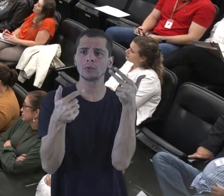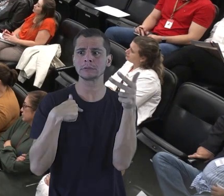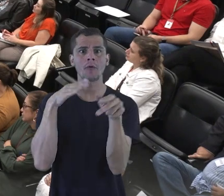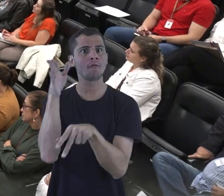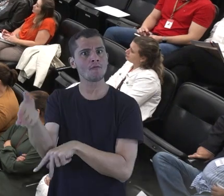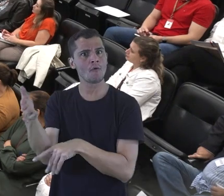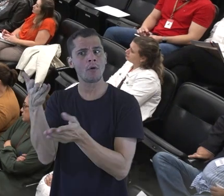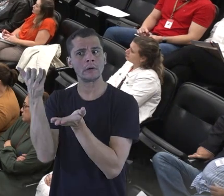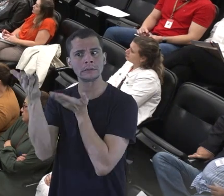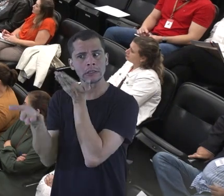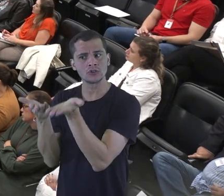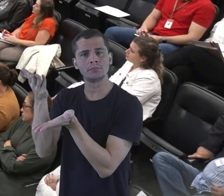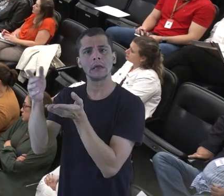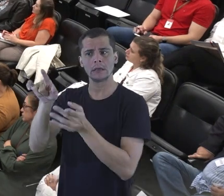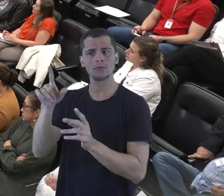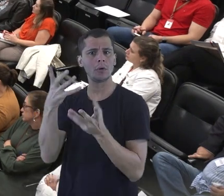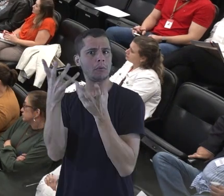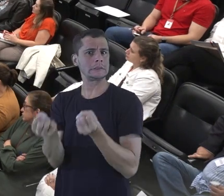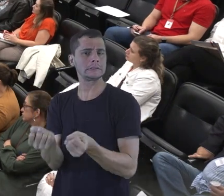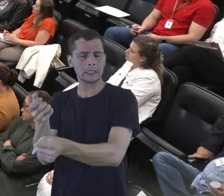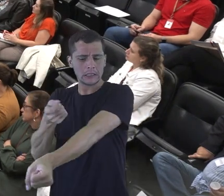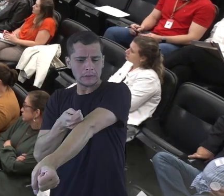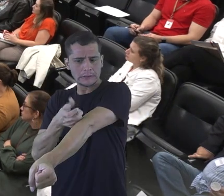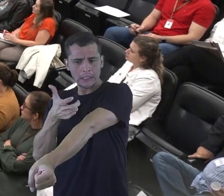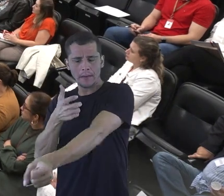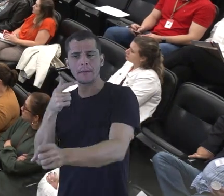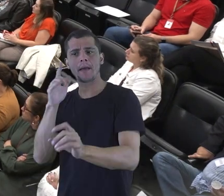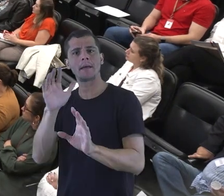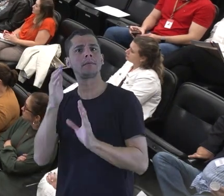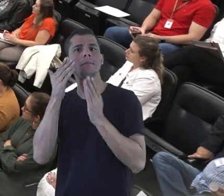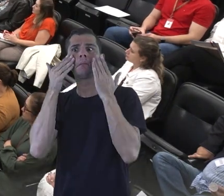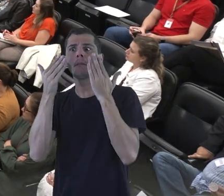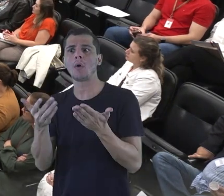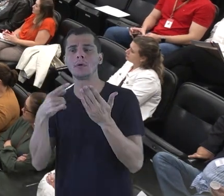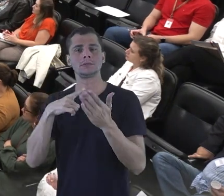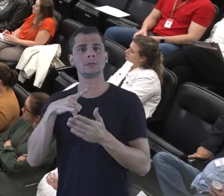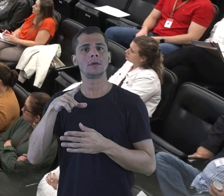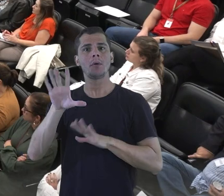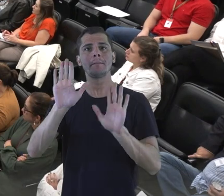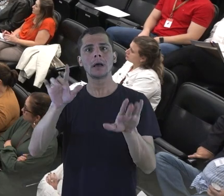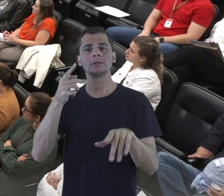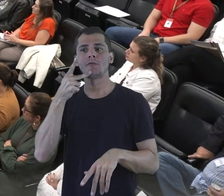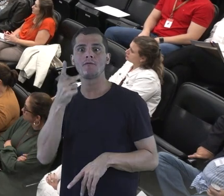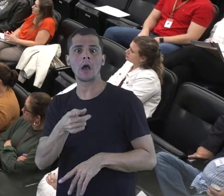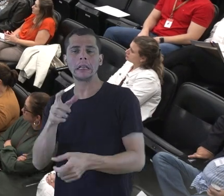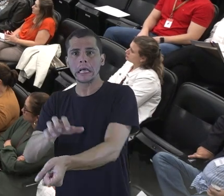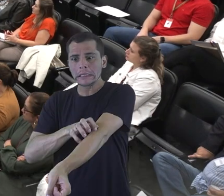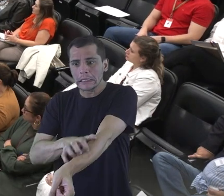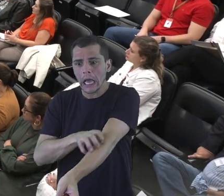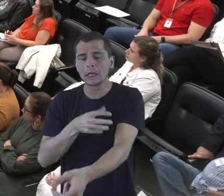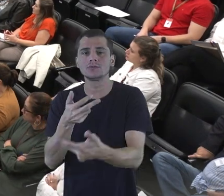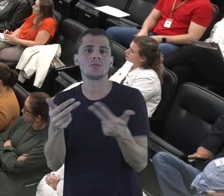consenti que você fizesse o exame e o exame deu que eu tenho lá tal coisa eu tive que dizer que eu sou alérgico até lá eu consenti agora eu quero eliminar